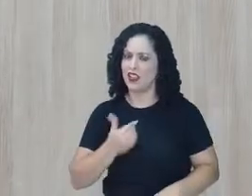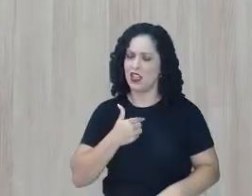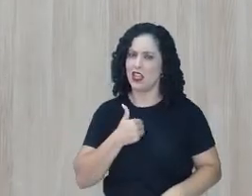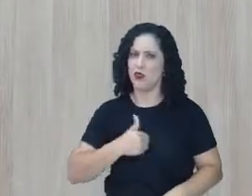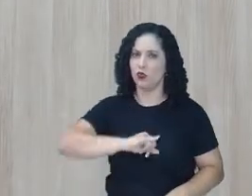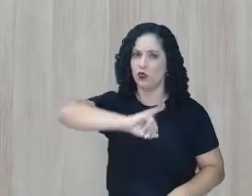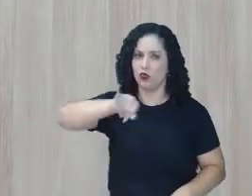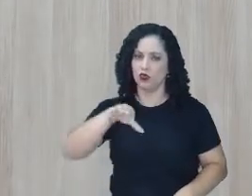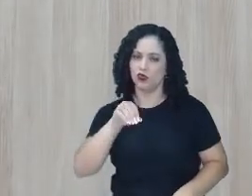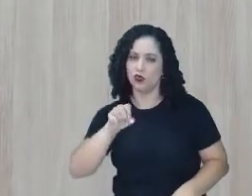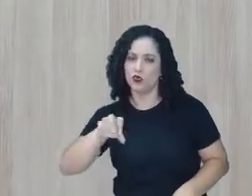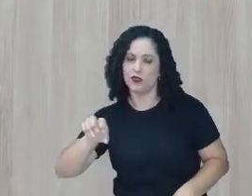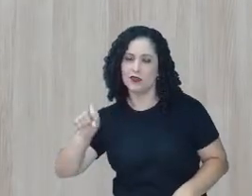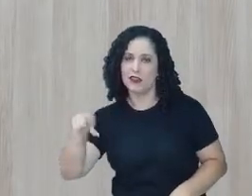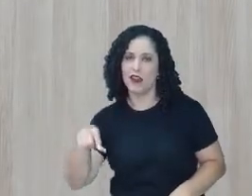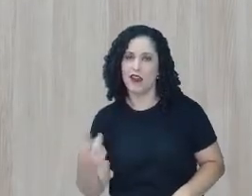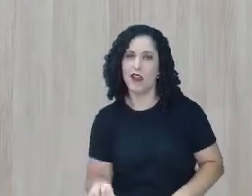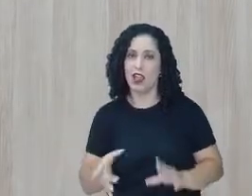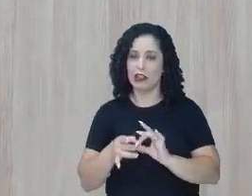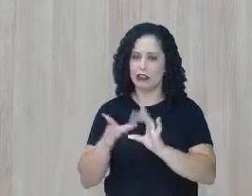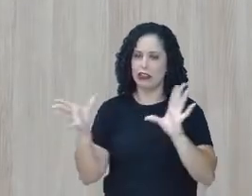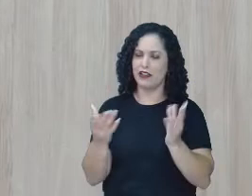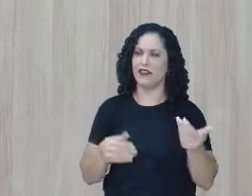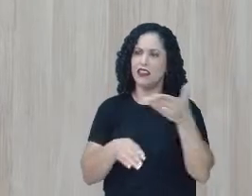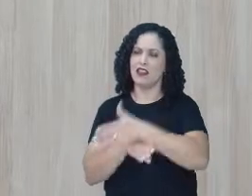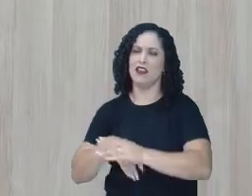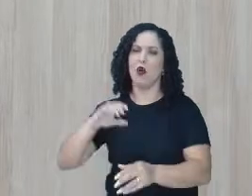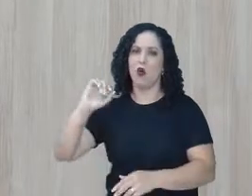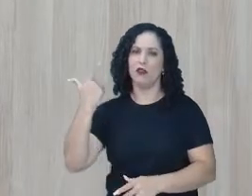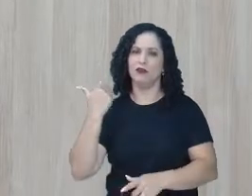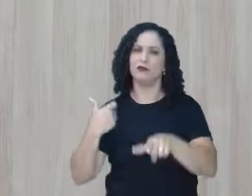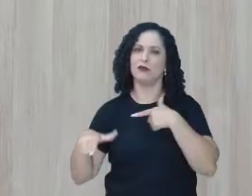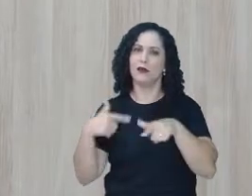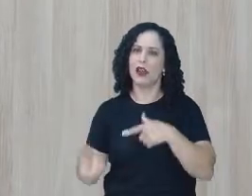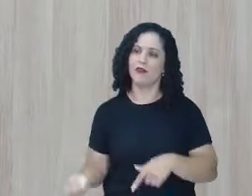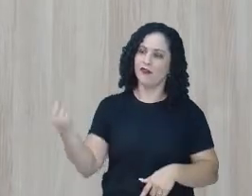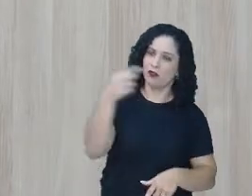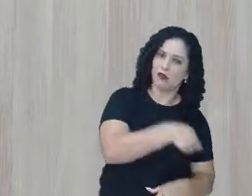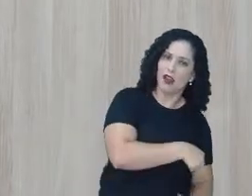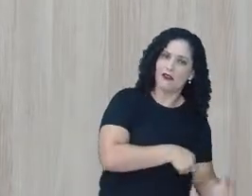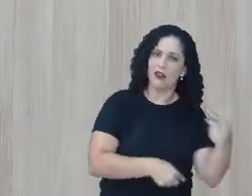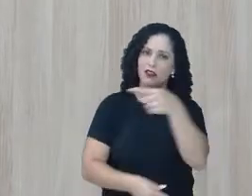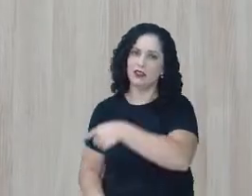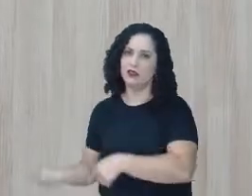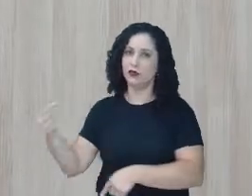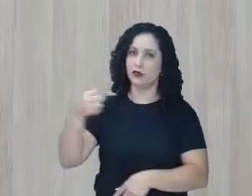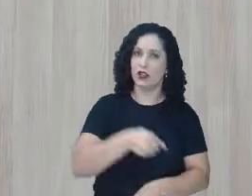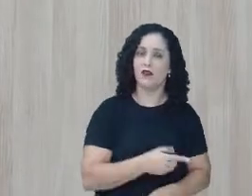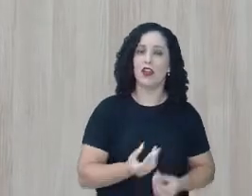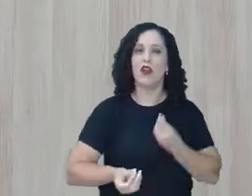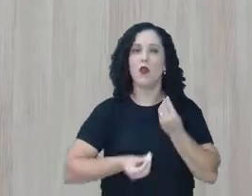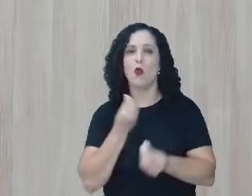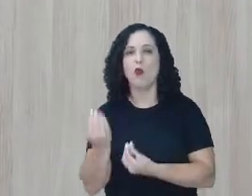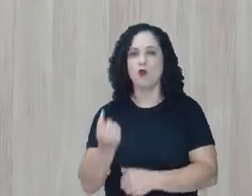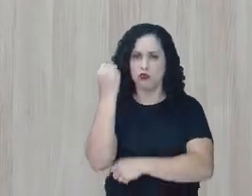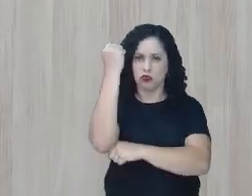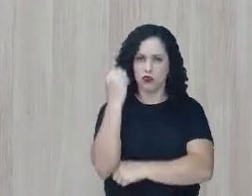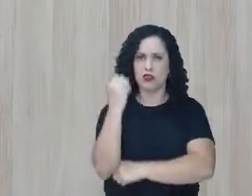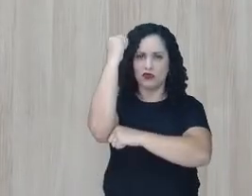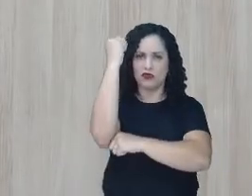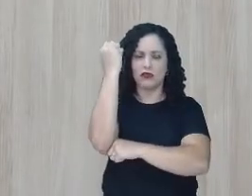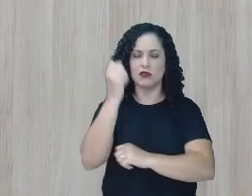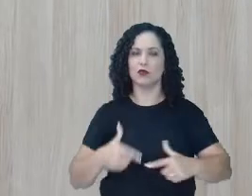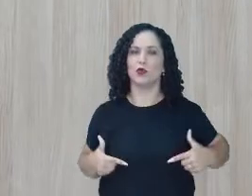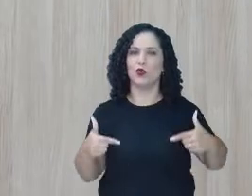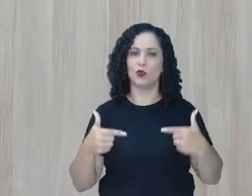liberto, né? Então ele fingia livre, ia para Olinda, trabalhava lá, voltava para cá. Então, isso são formas do sujeito resistir, né, sutilmente